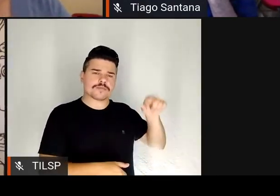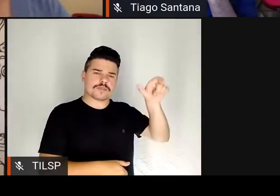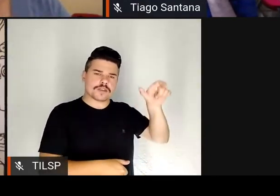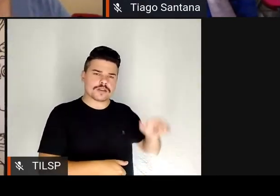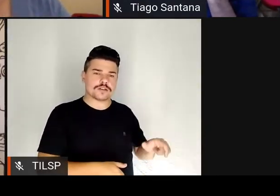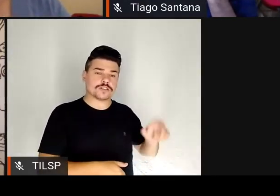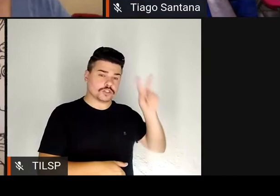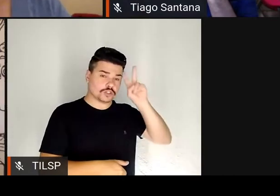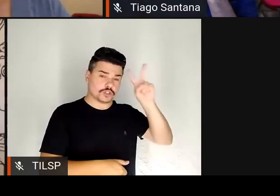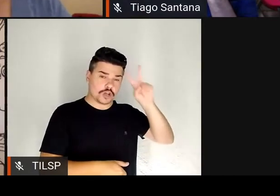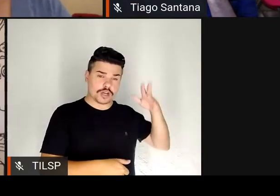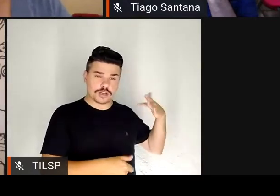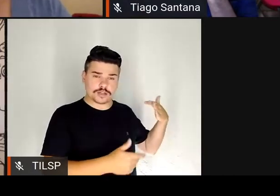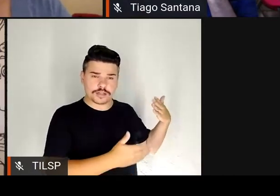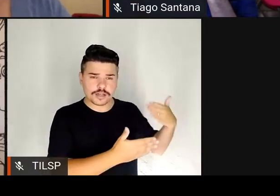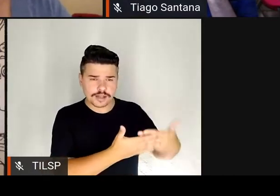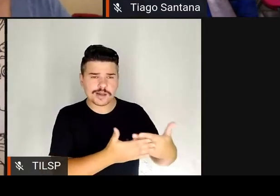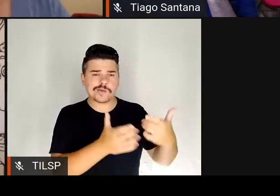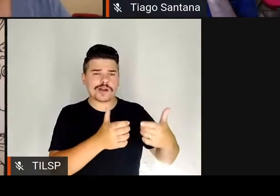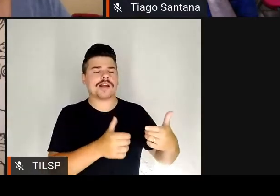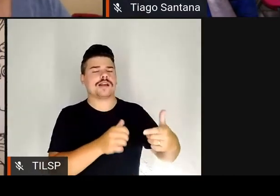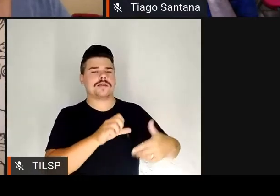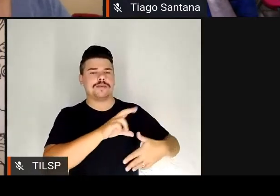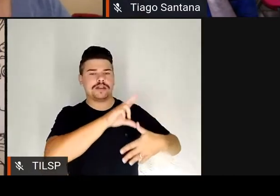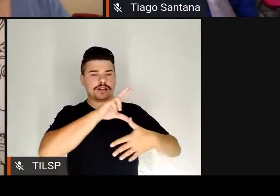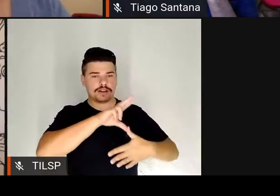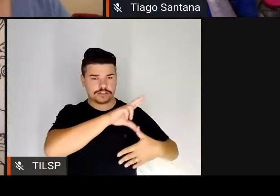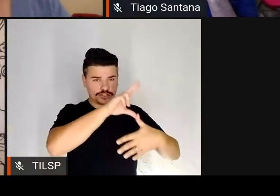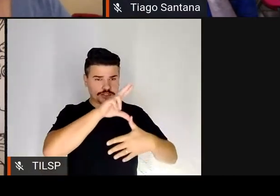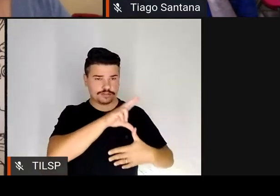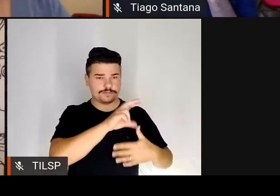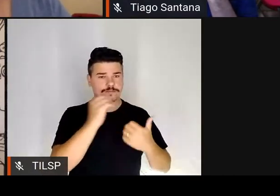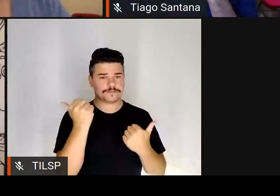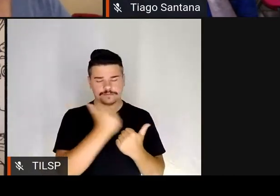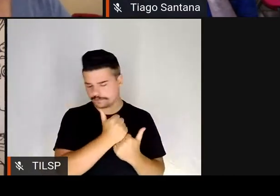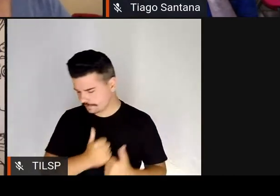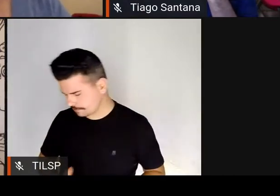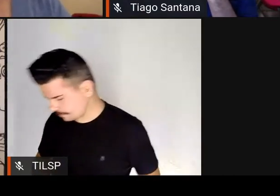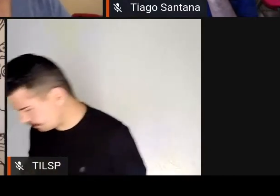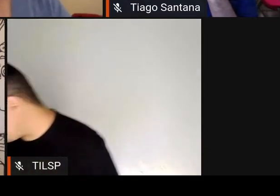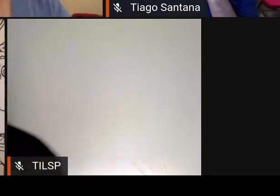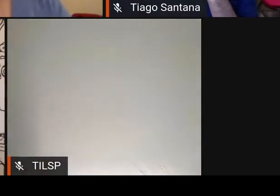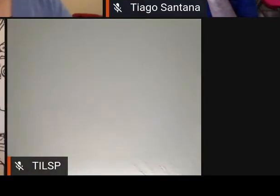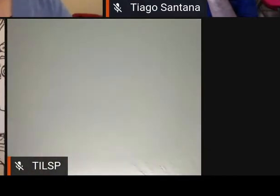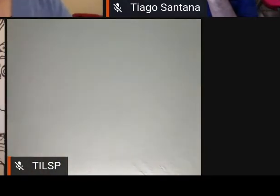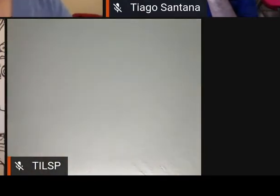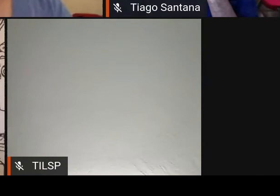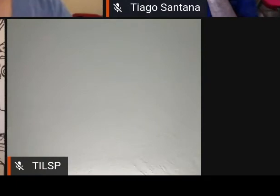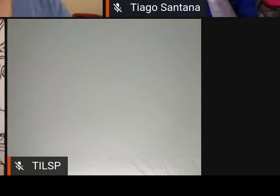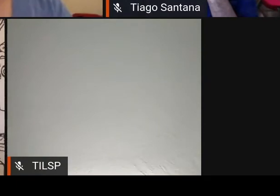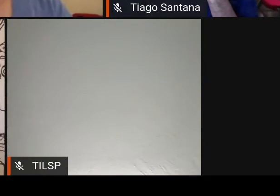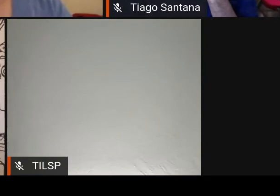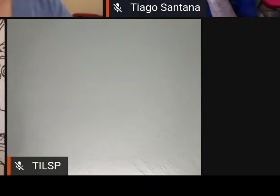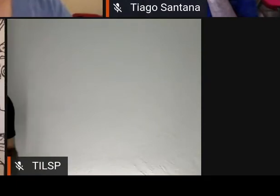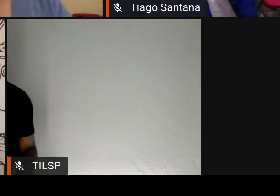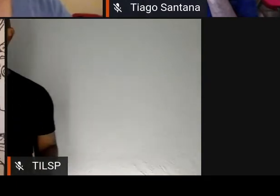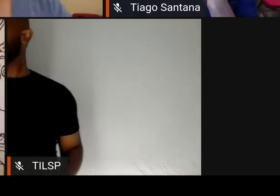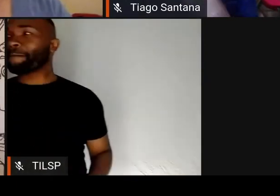você falou, como você bem colocou da questão da América Latina, né, a gente tem